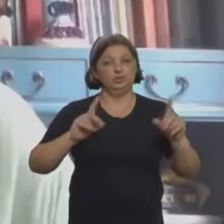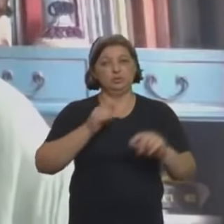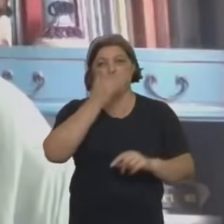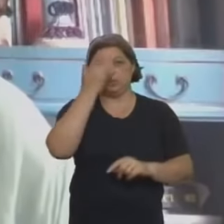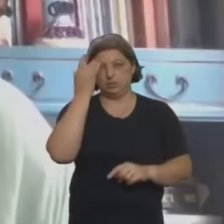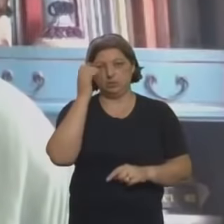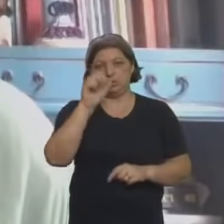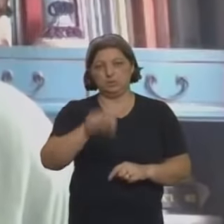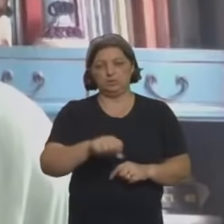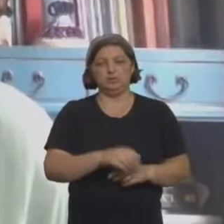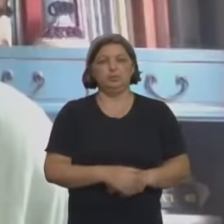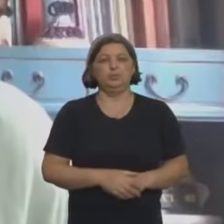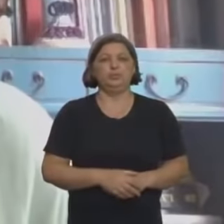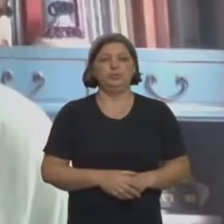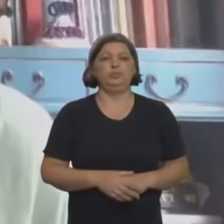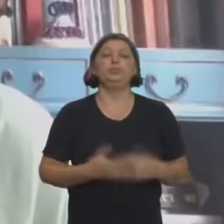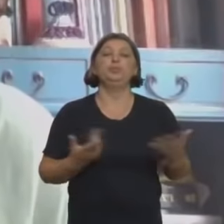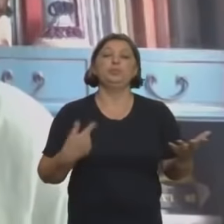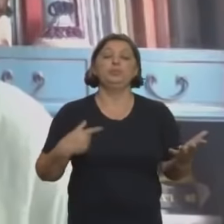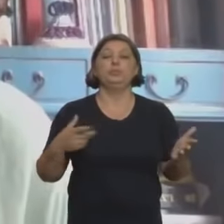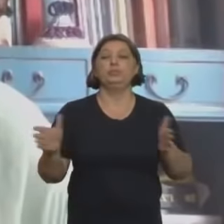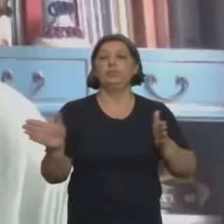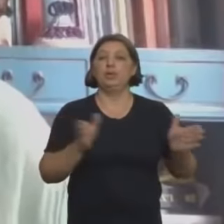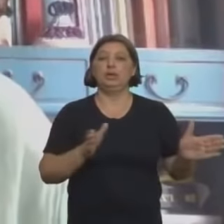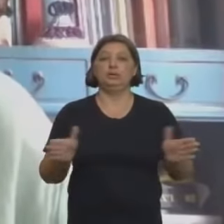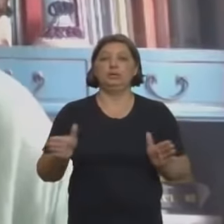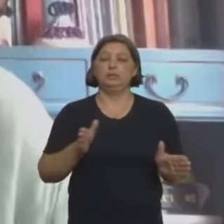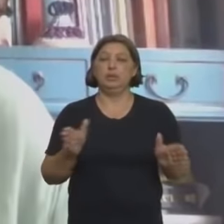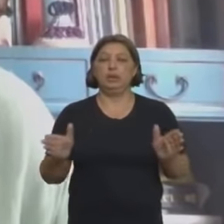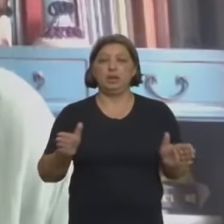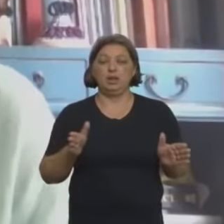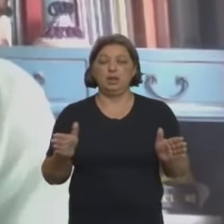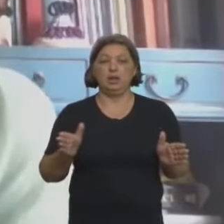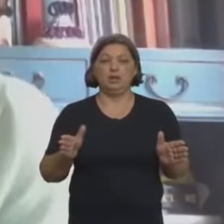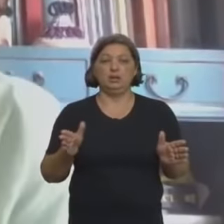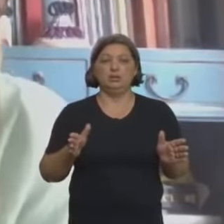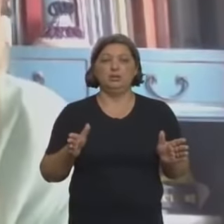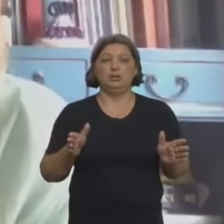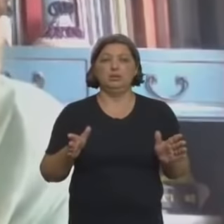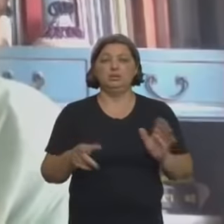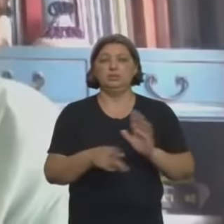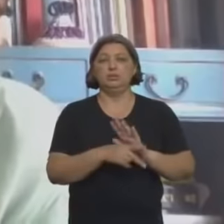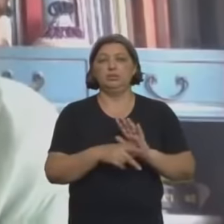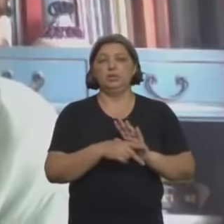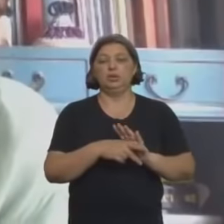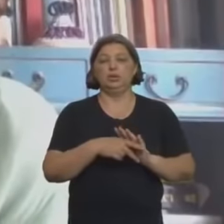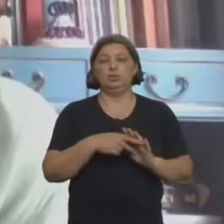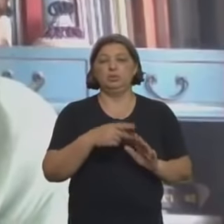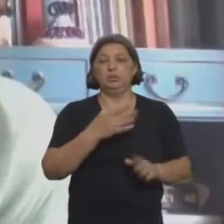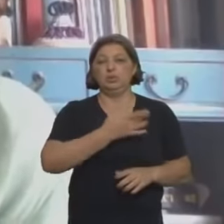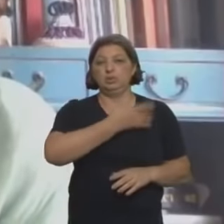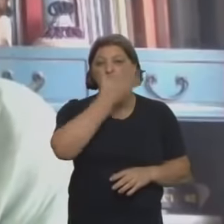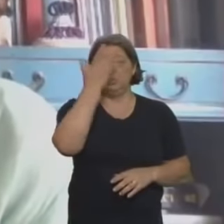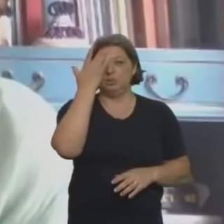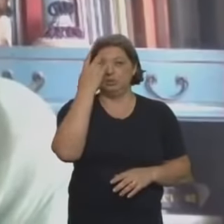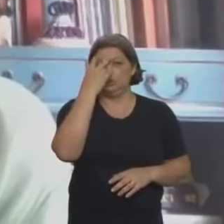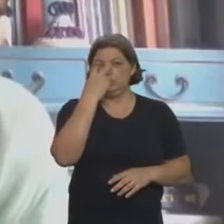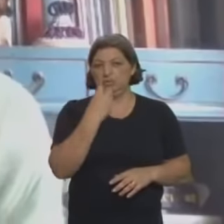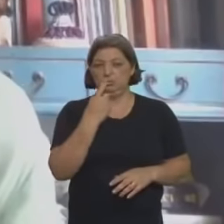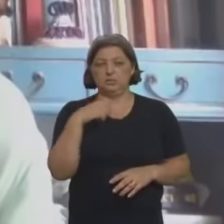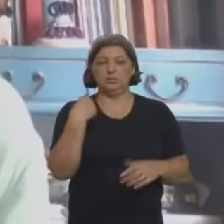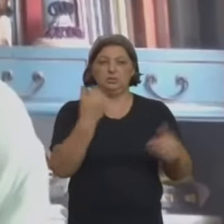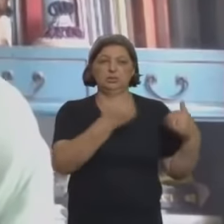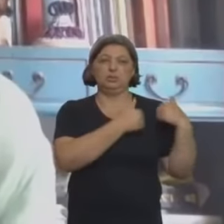e a questão da acessibilidade, né, para deficiência visual, como a gente não é responsável